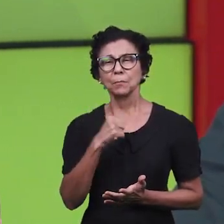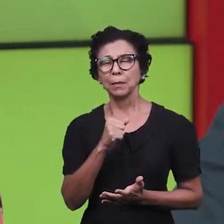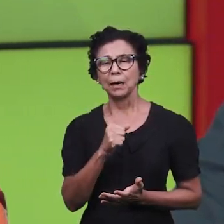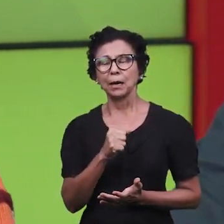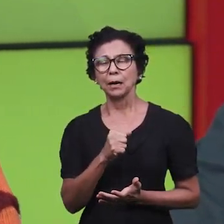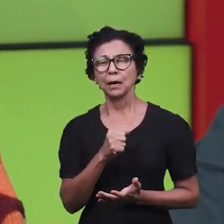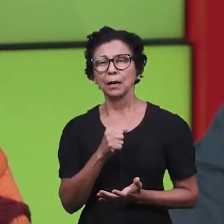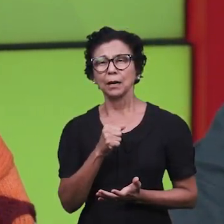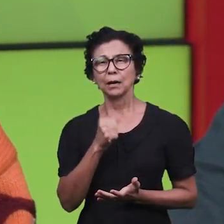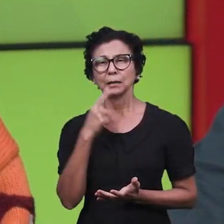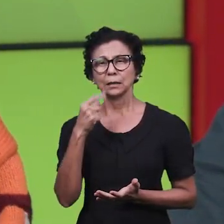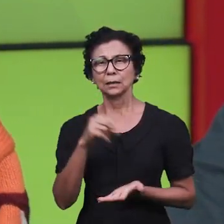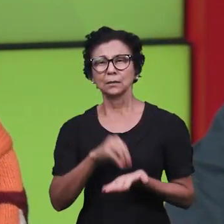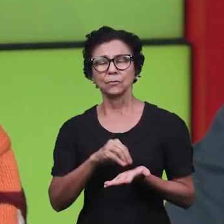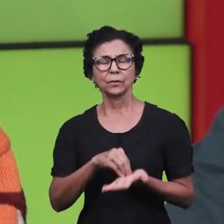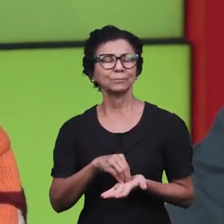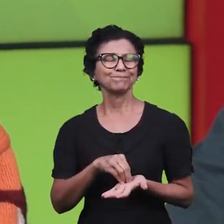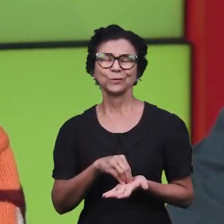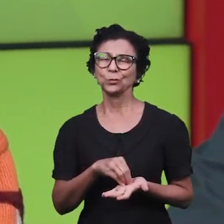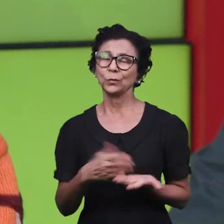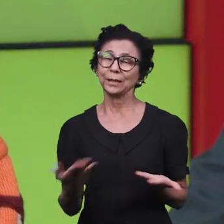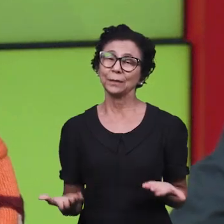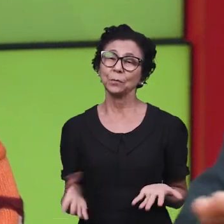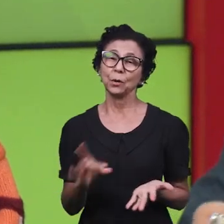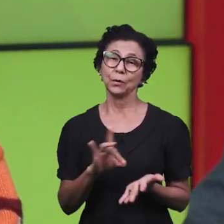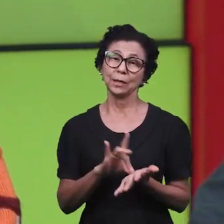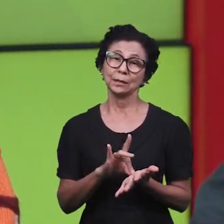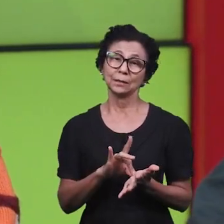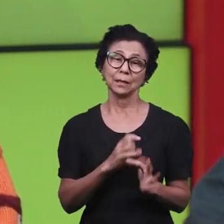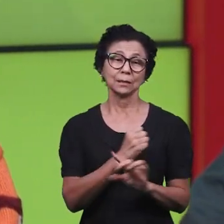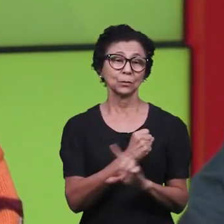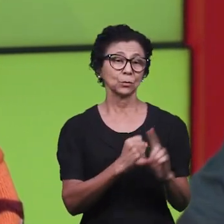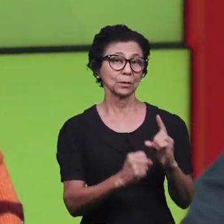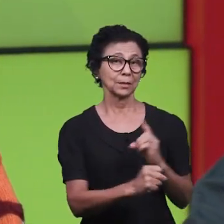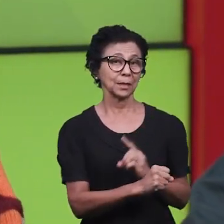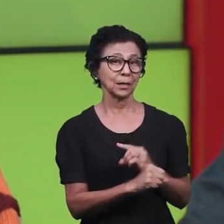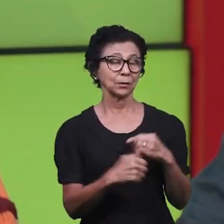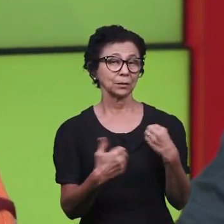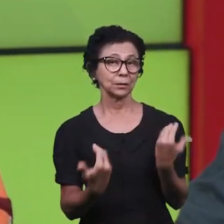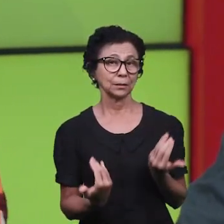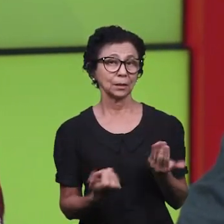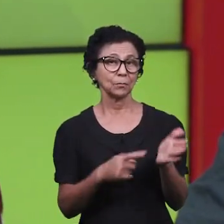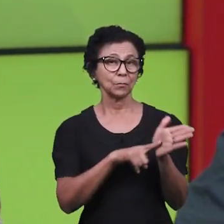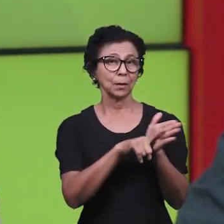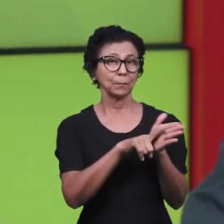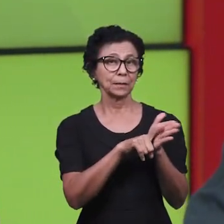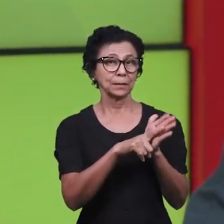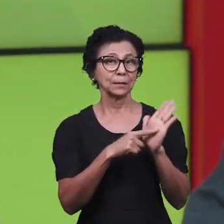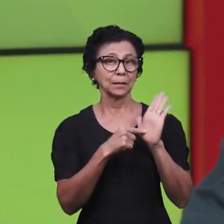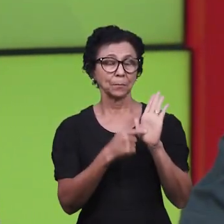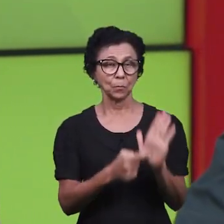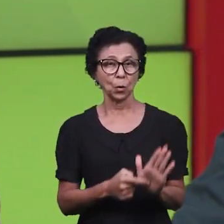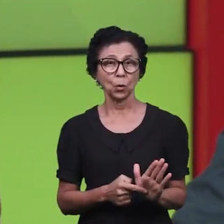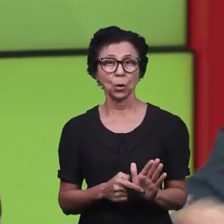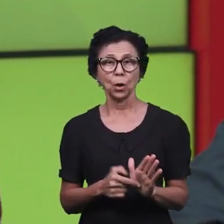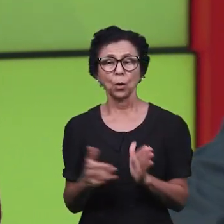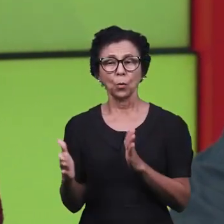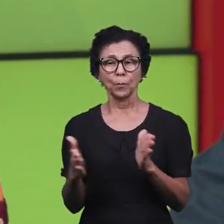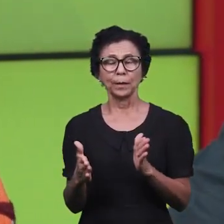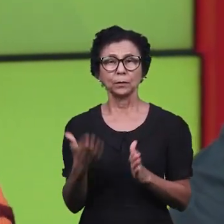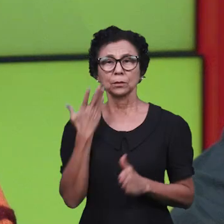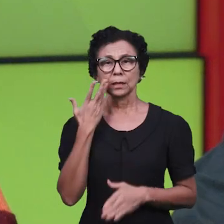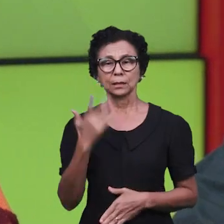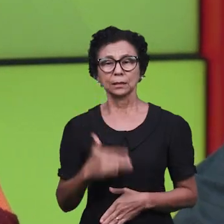mas também uma realidade social que é complexa, como nos mostra a pesquisa Cenário da Infância e Adolescência no